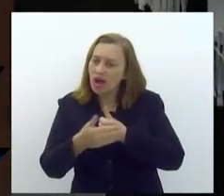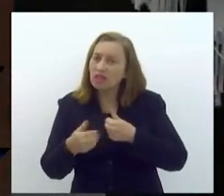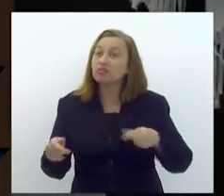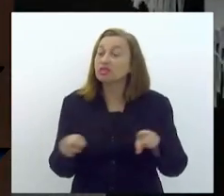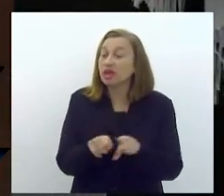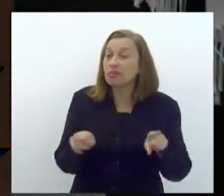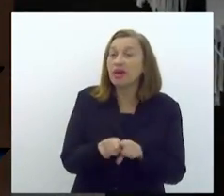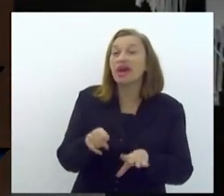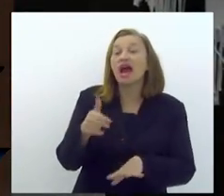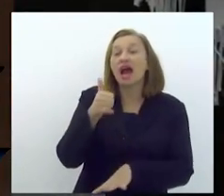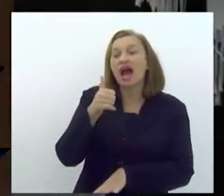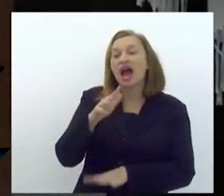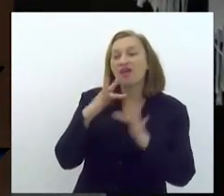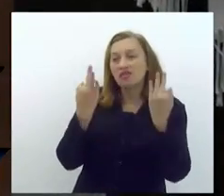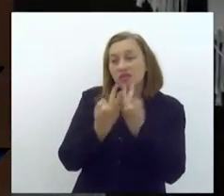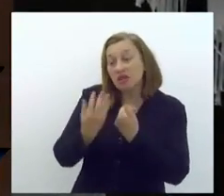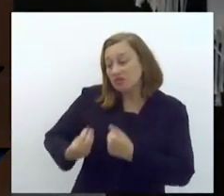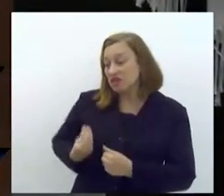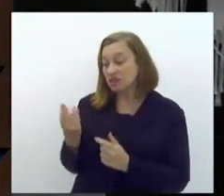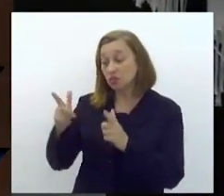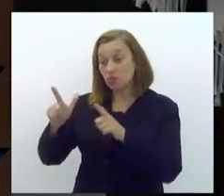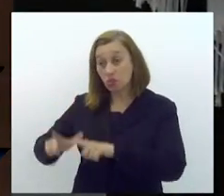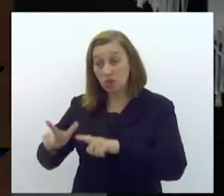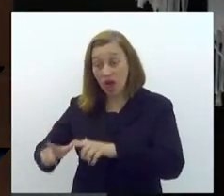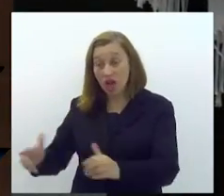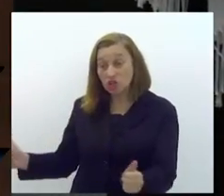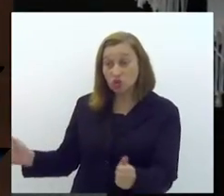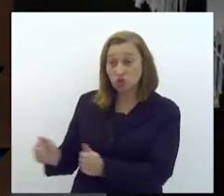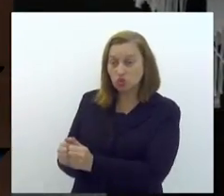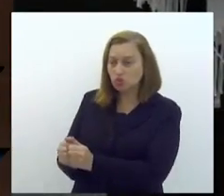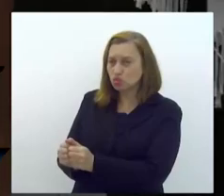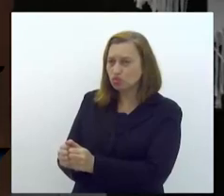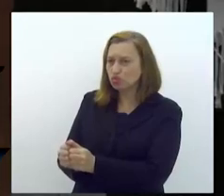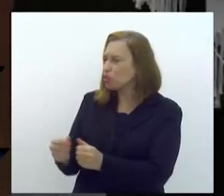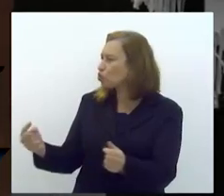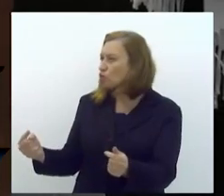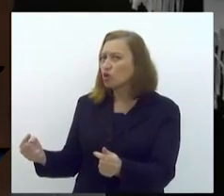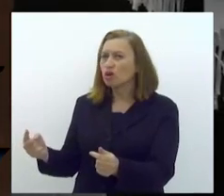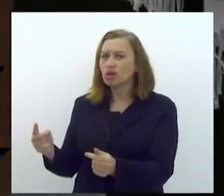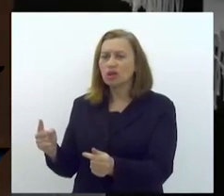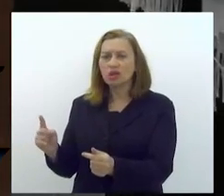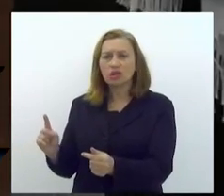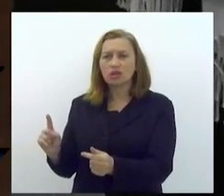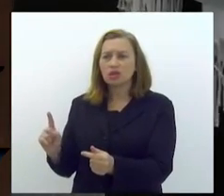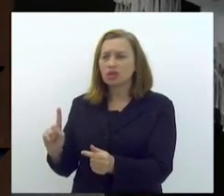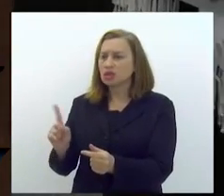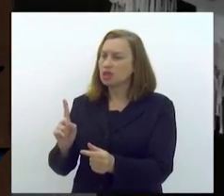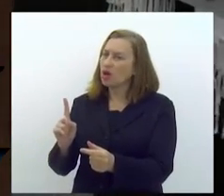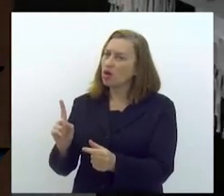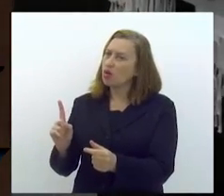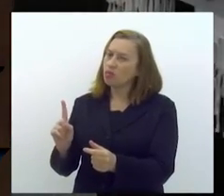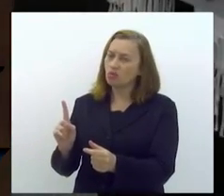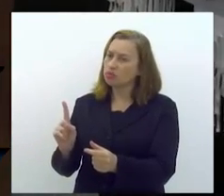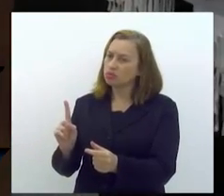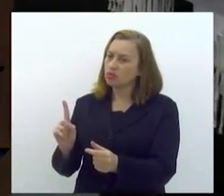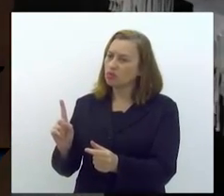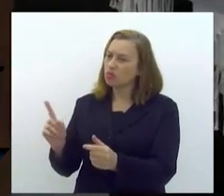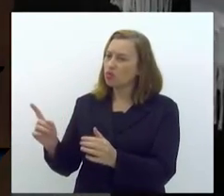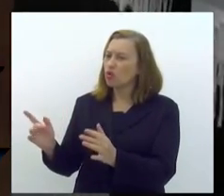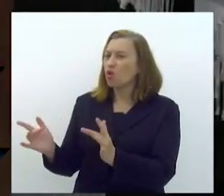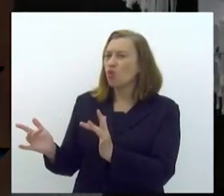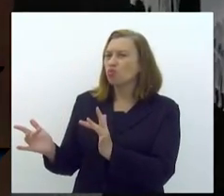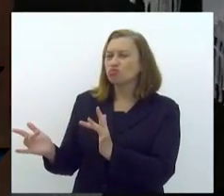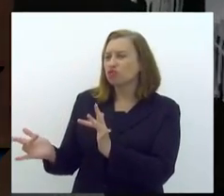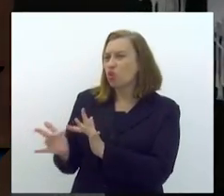famílias que estavam ali junto não tinha nada a ver com a parte da agressão que foi feita a deputada